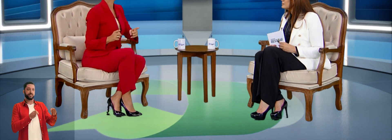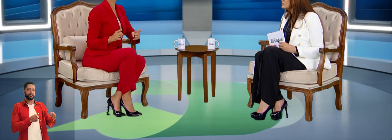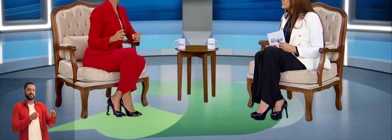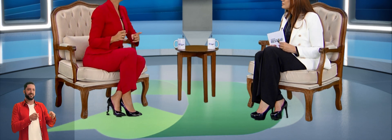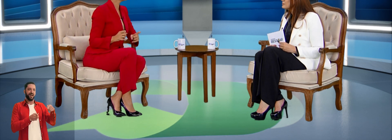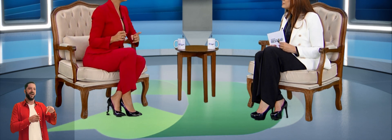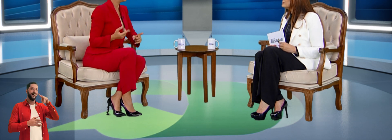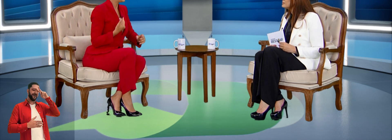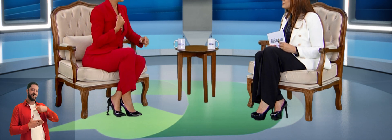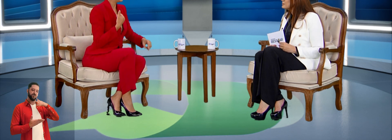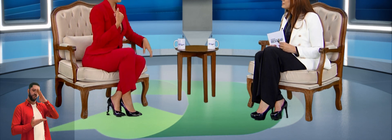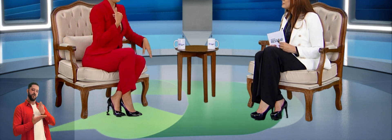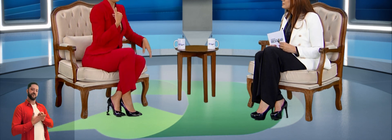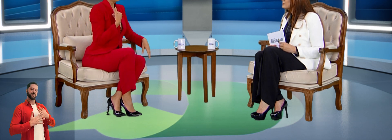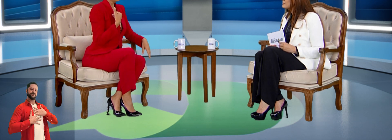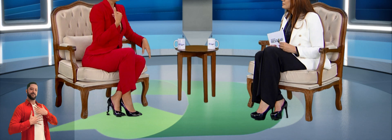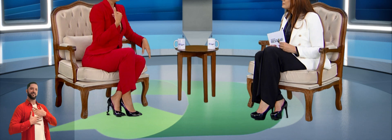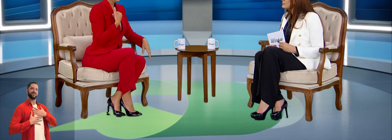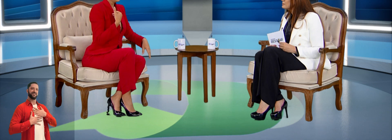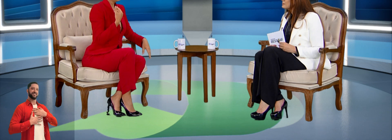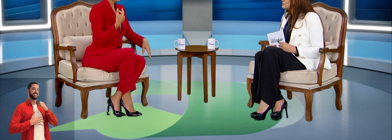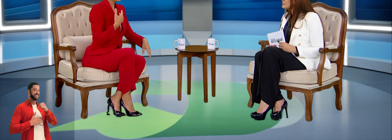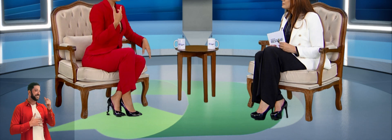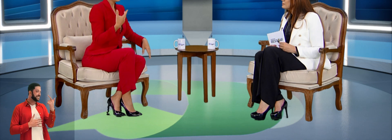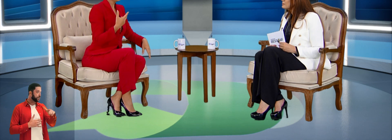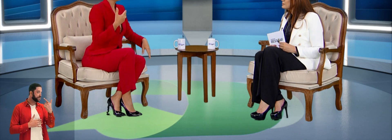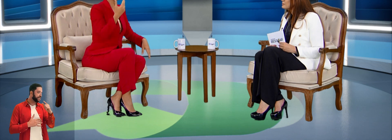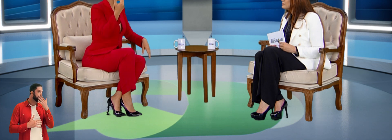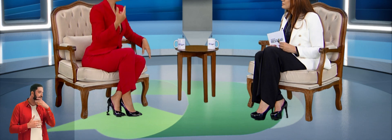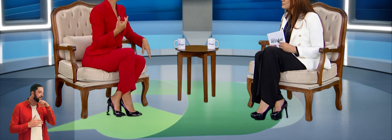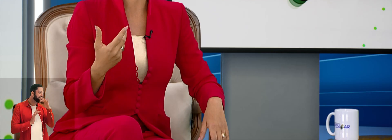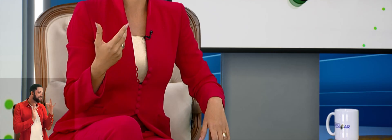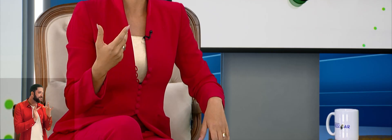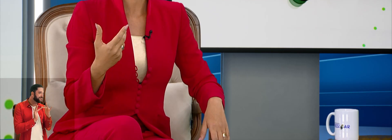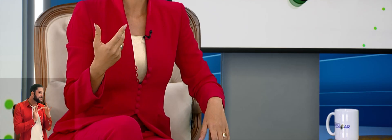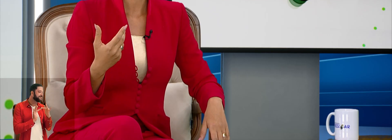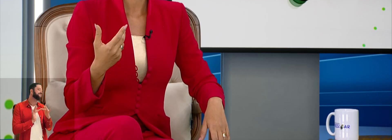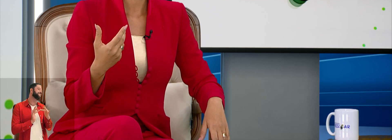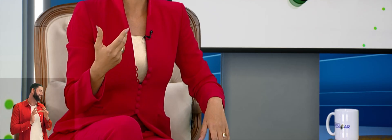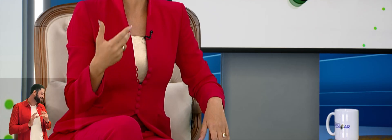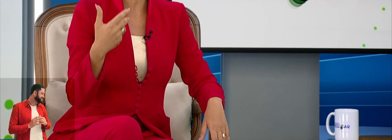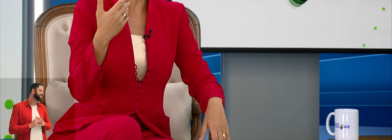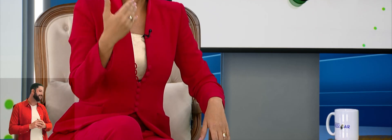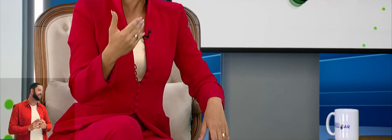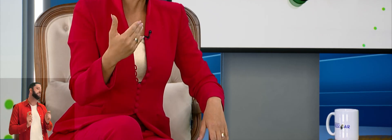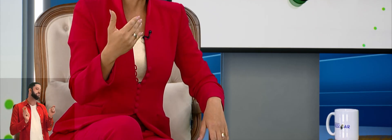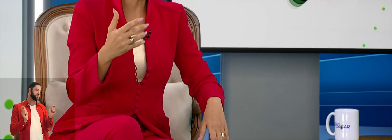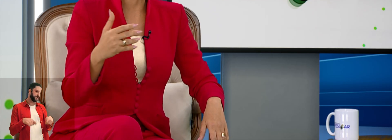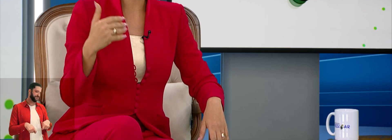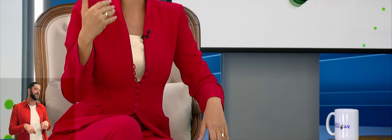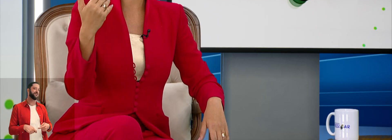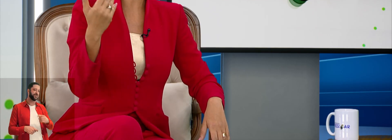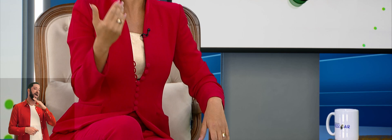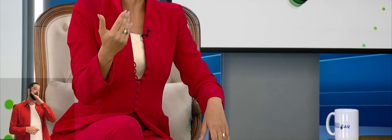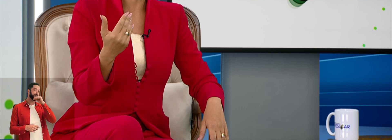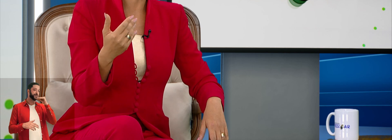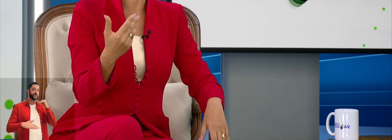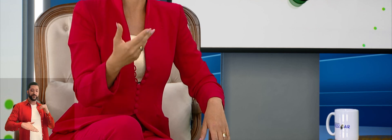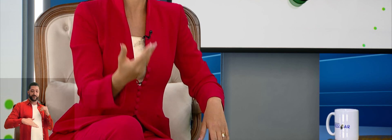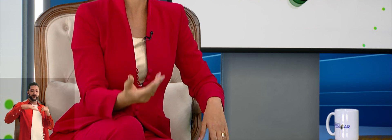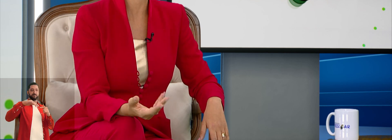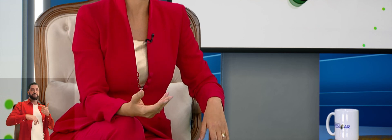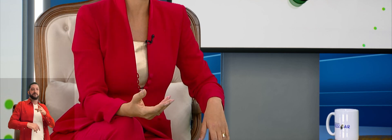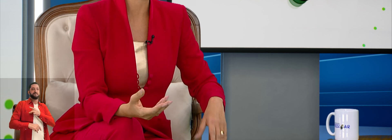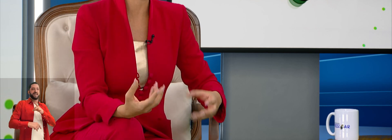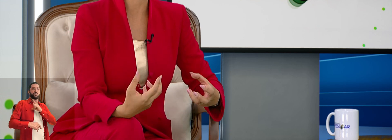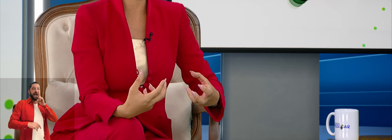formando o grau de confiança dela nela. Então, se ela não teve isso, ela provavelmente vai ser um adulto com